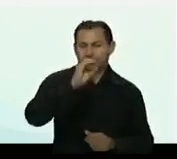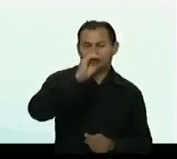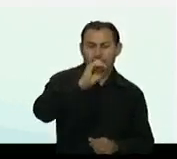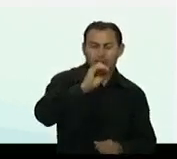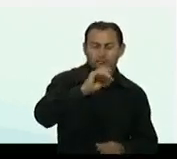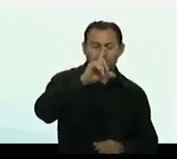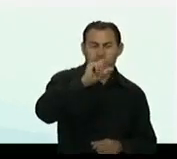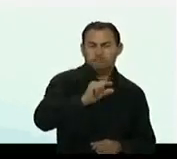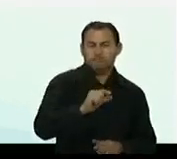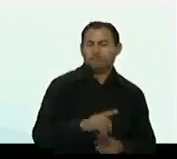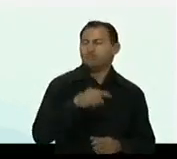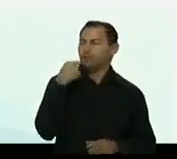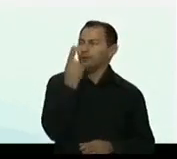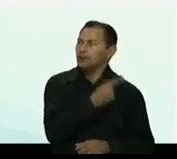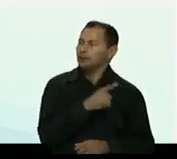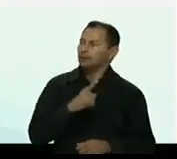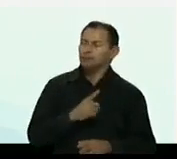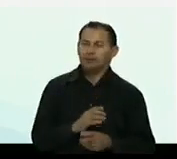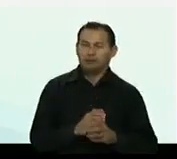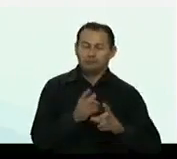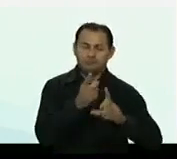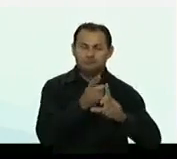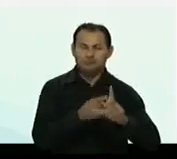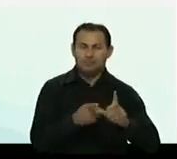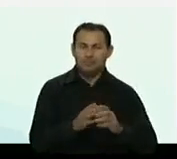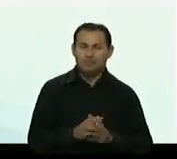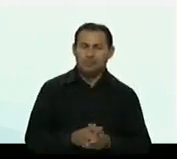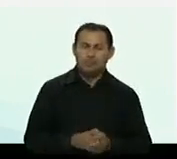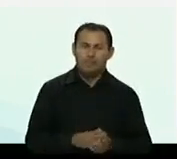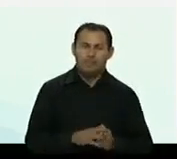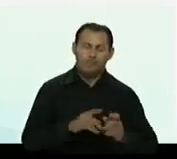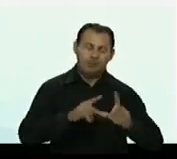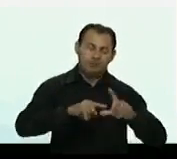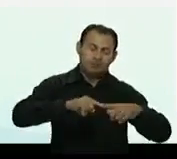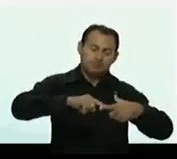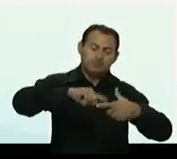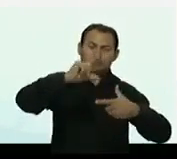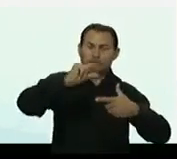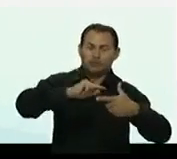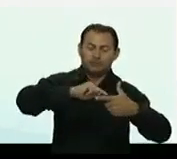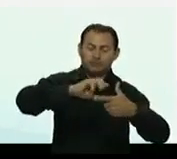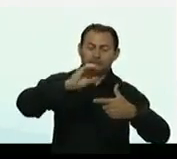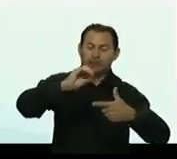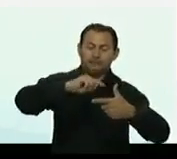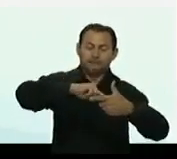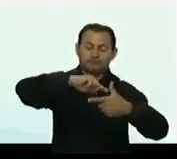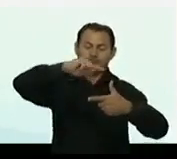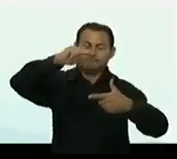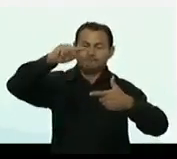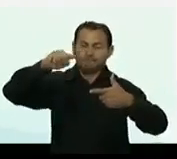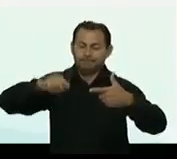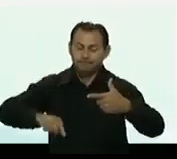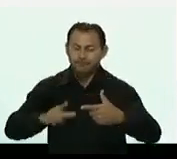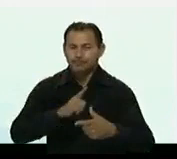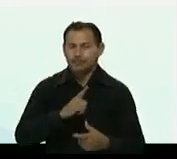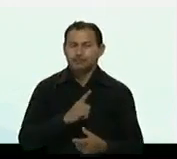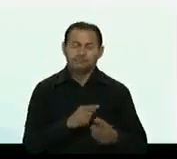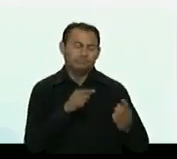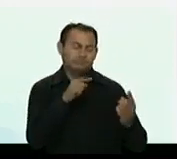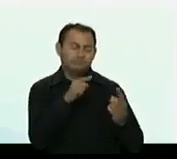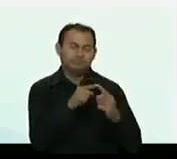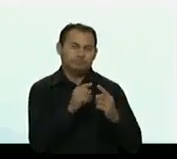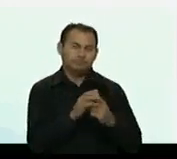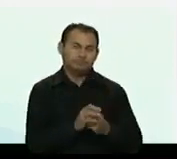zero, nós temos a concavidade voltada para baixo. E com isso, nós temos um ponto